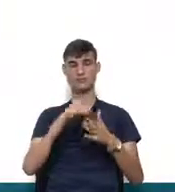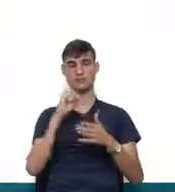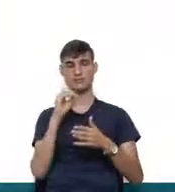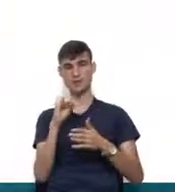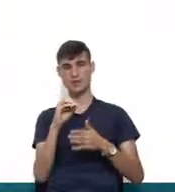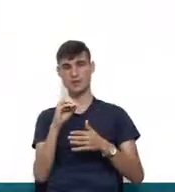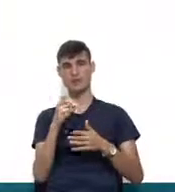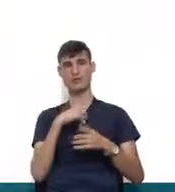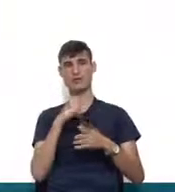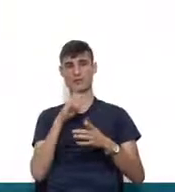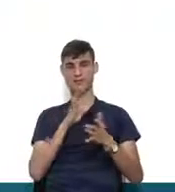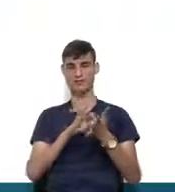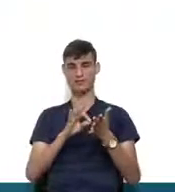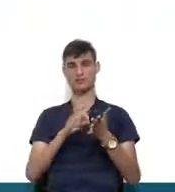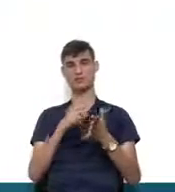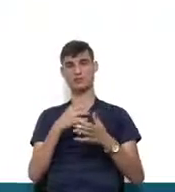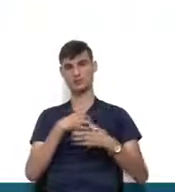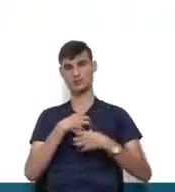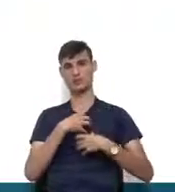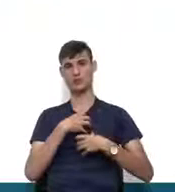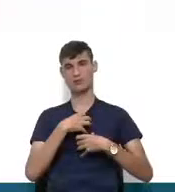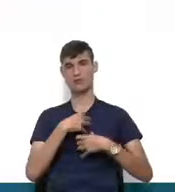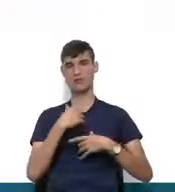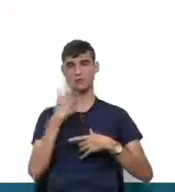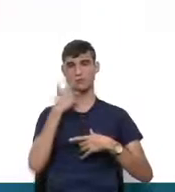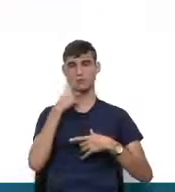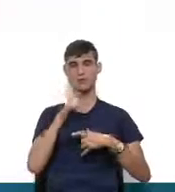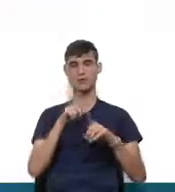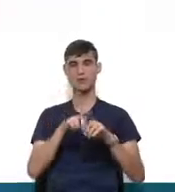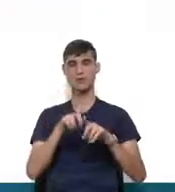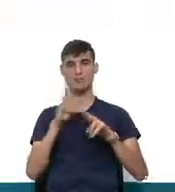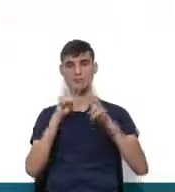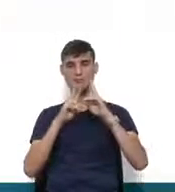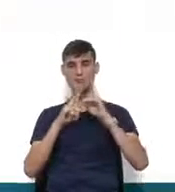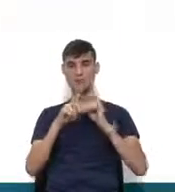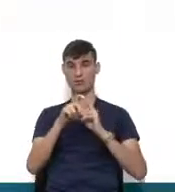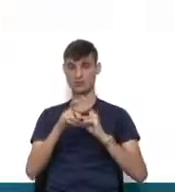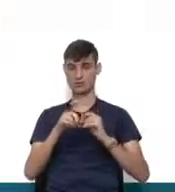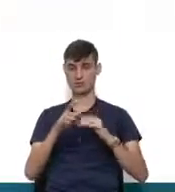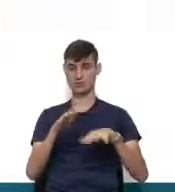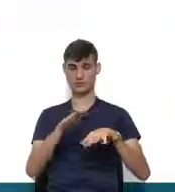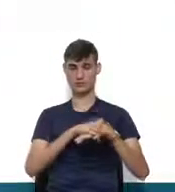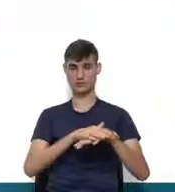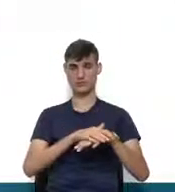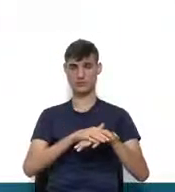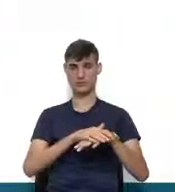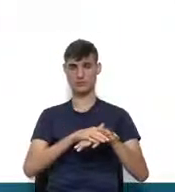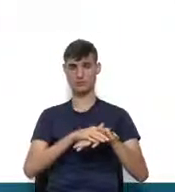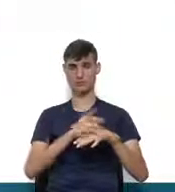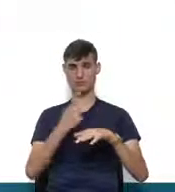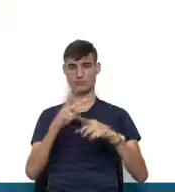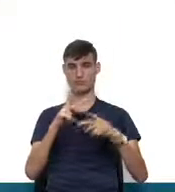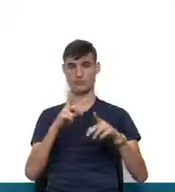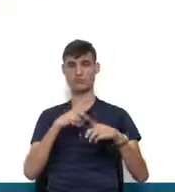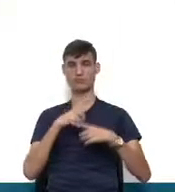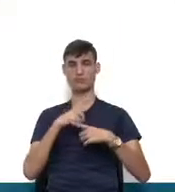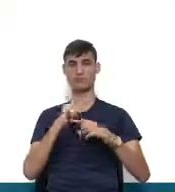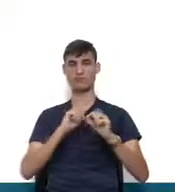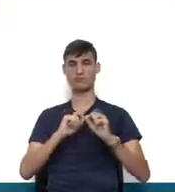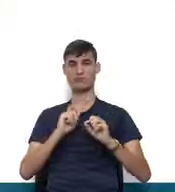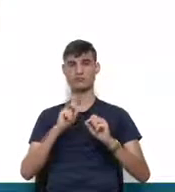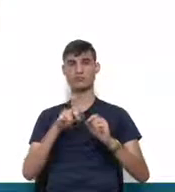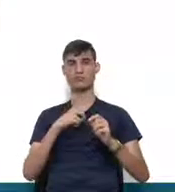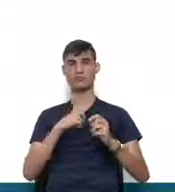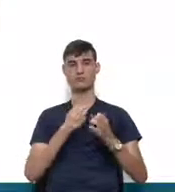0, ele vai ser escrito dessa forma, considerando que este x elevado a este n que está no expoente do x, ele